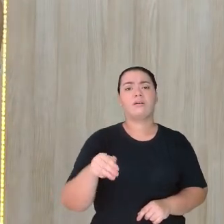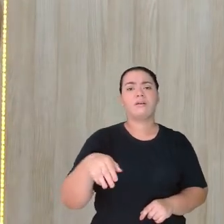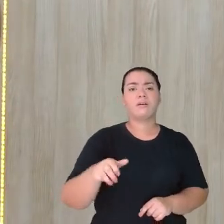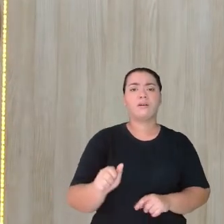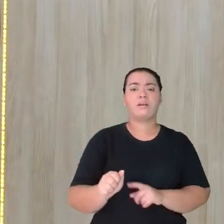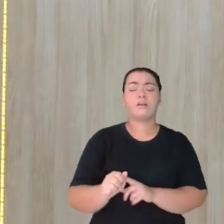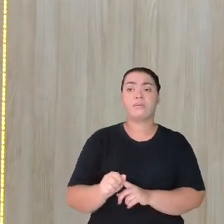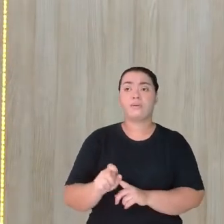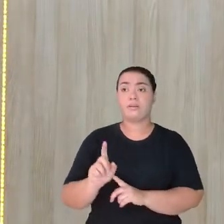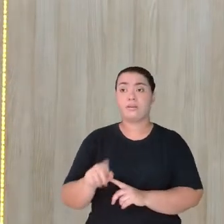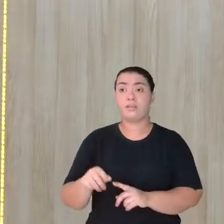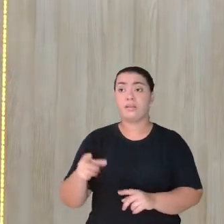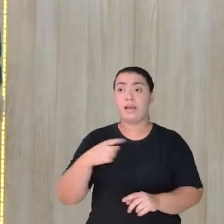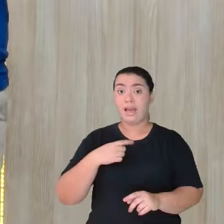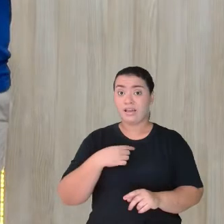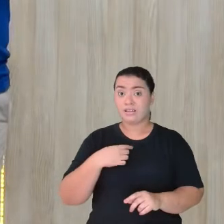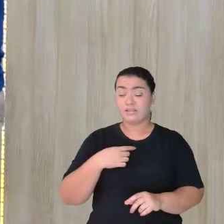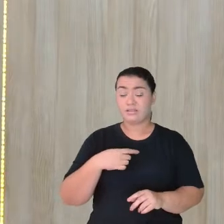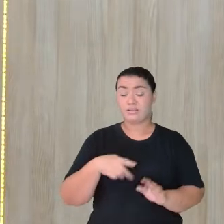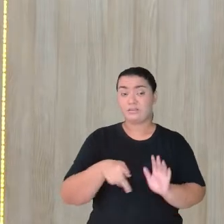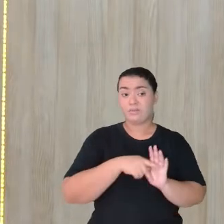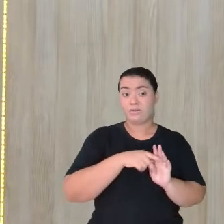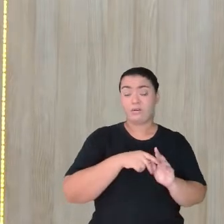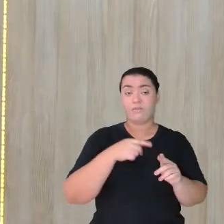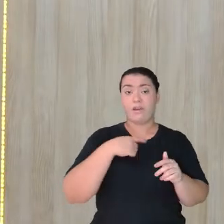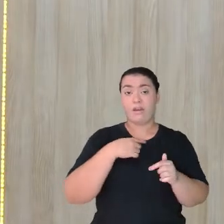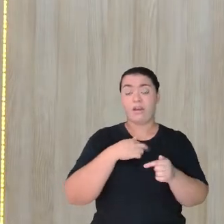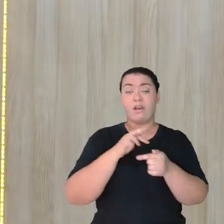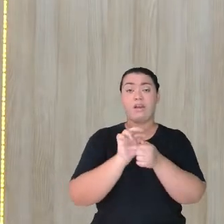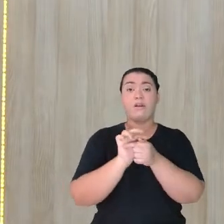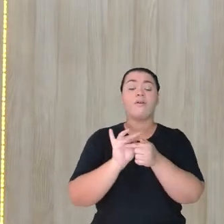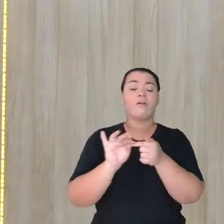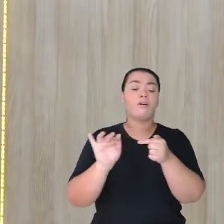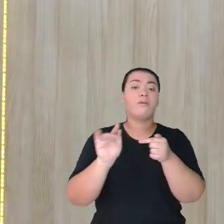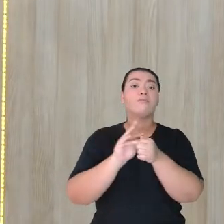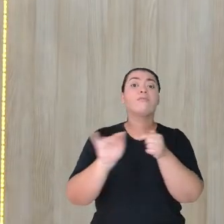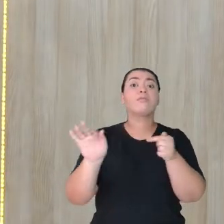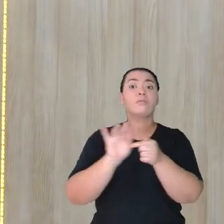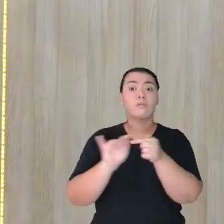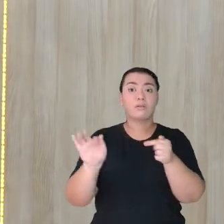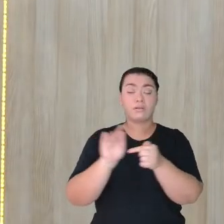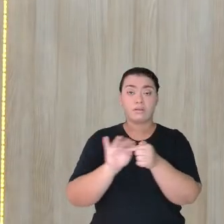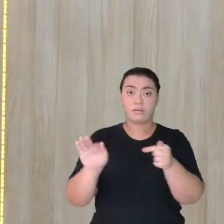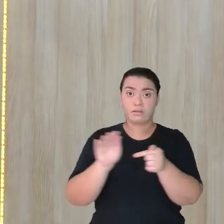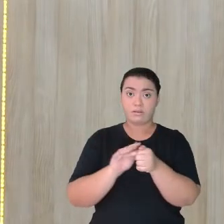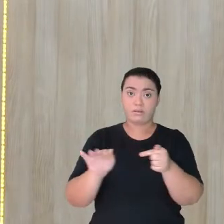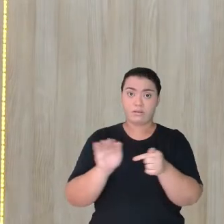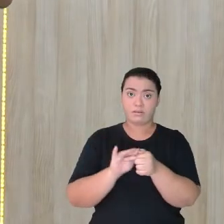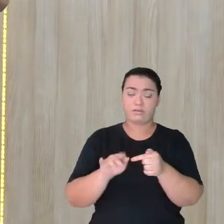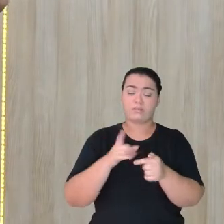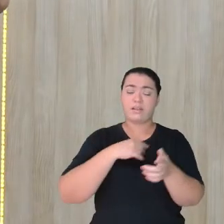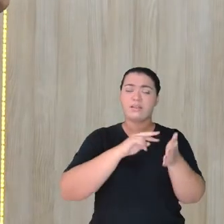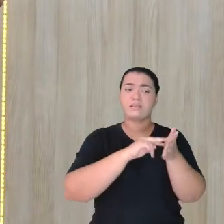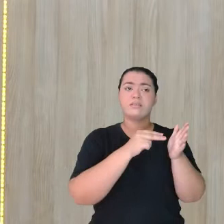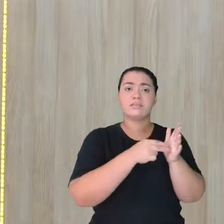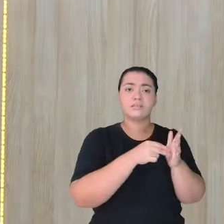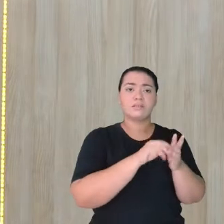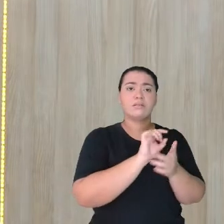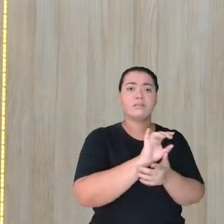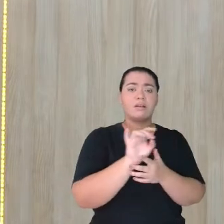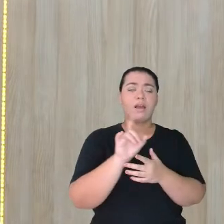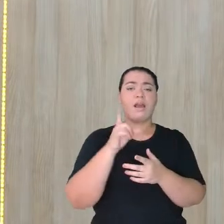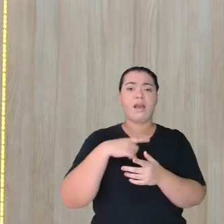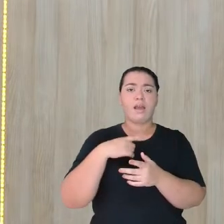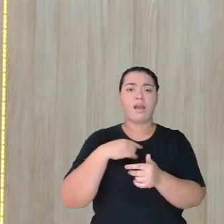tem fonogramas. Então, você tem lá os símbolos, né, que representam as letras, né? E cada símbolo daquele tem uma